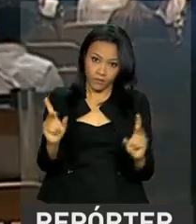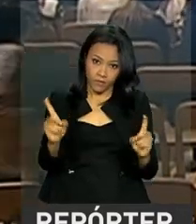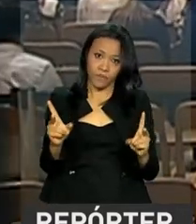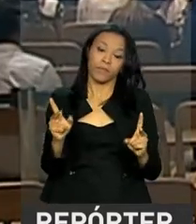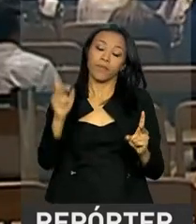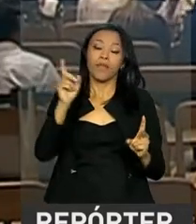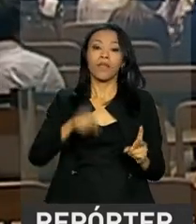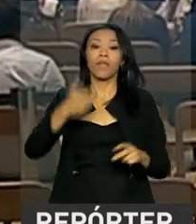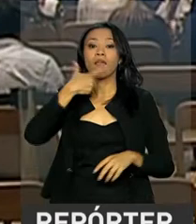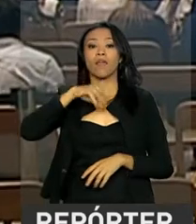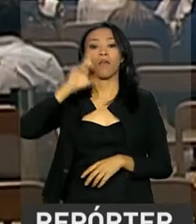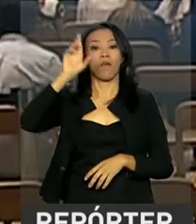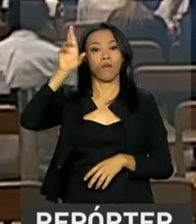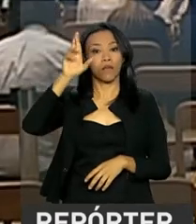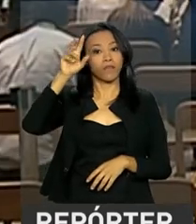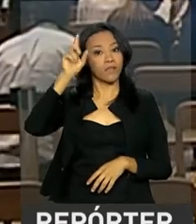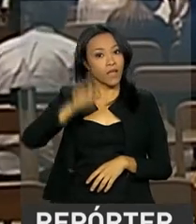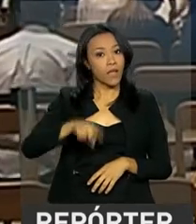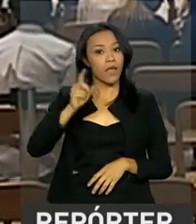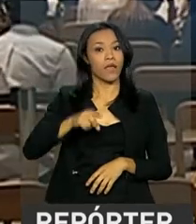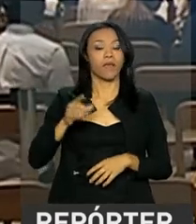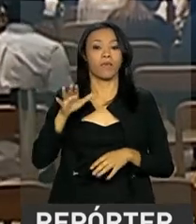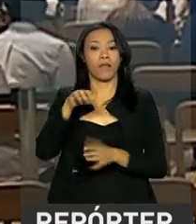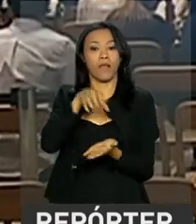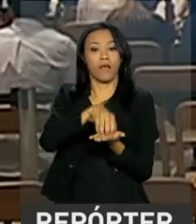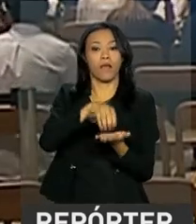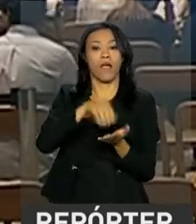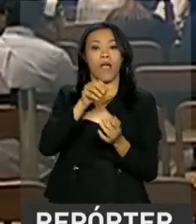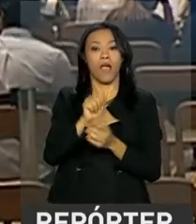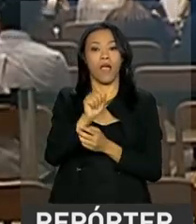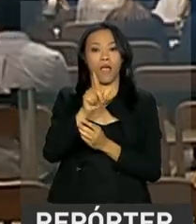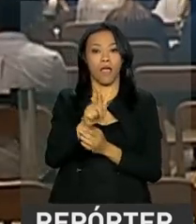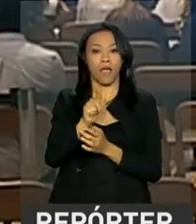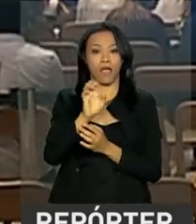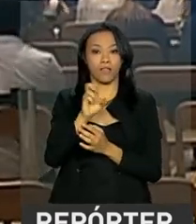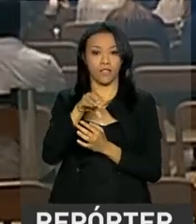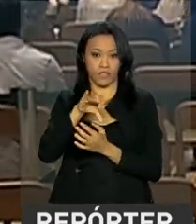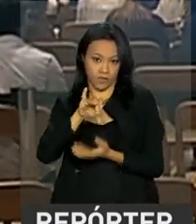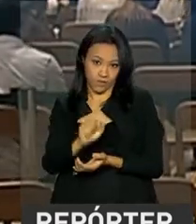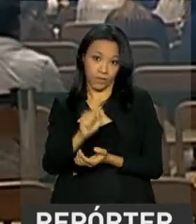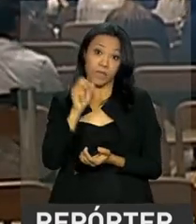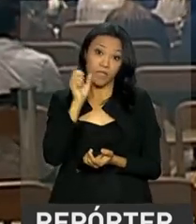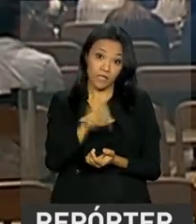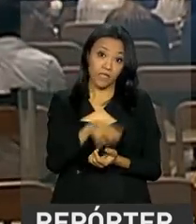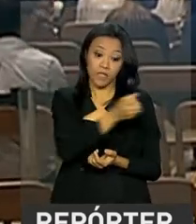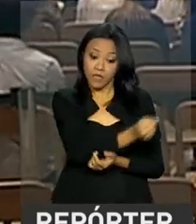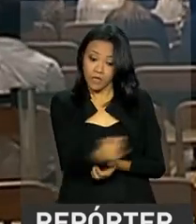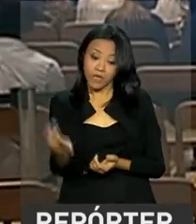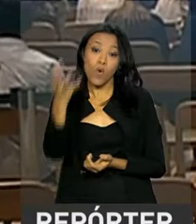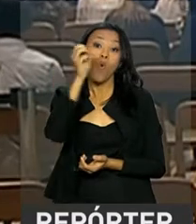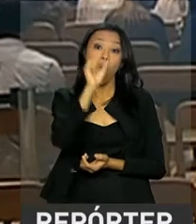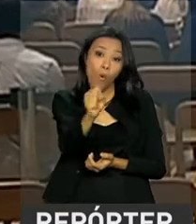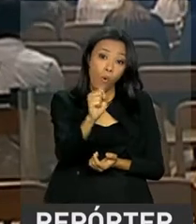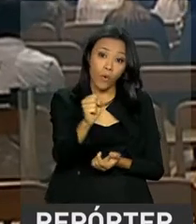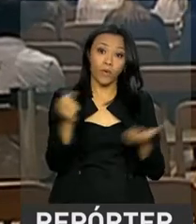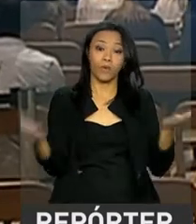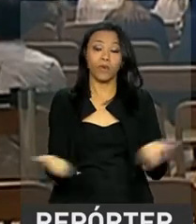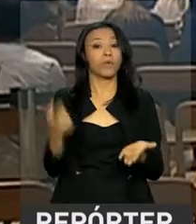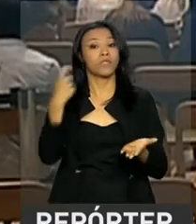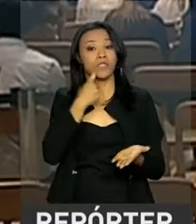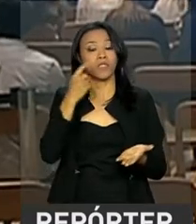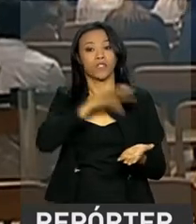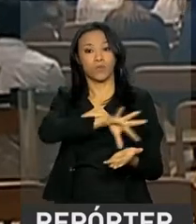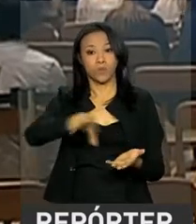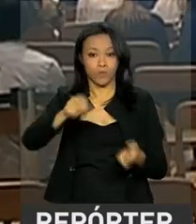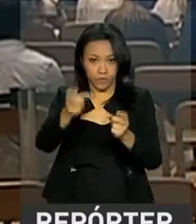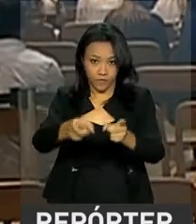organizado pela Agência Nacional do Petróleo. Se esses 8 blocos forem arrematados no leilão desta sexta-feira aqui no